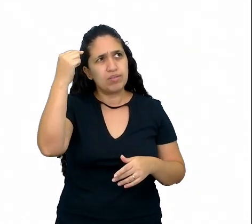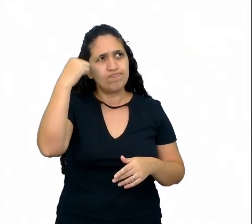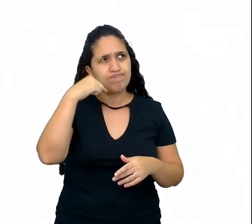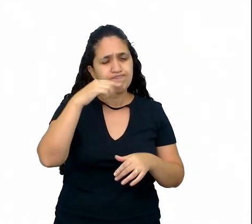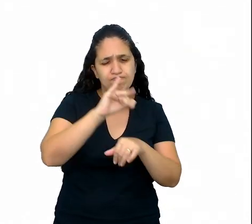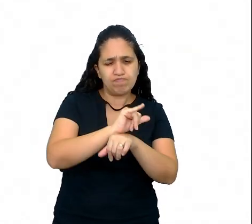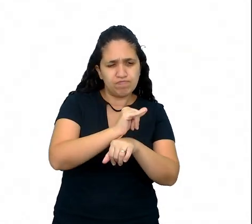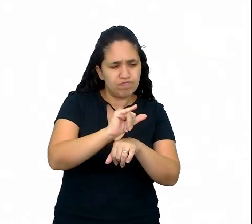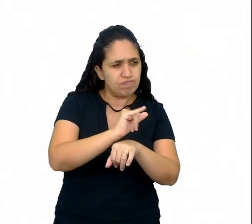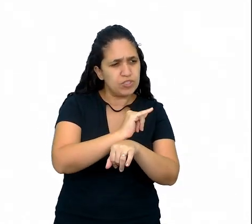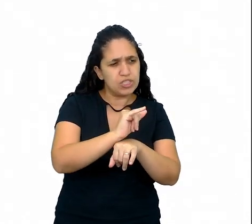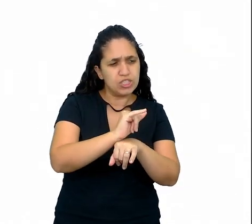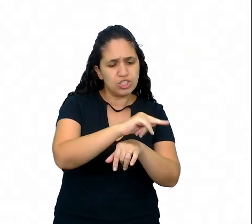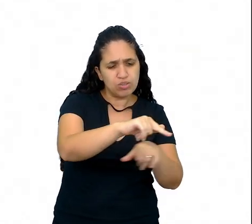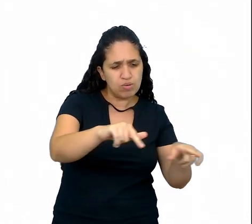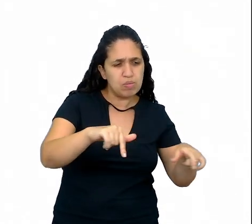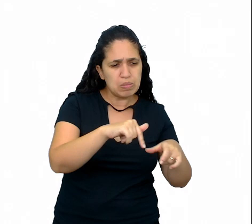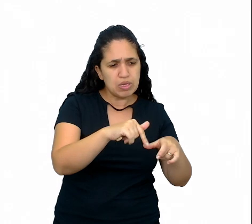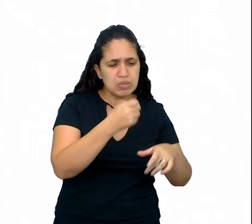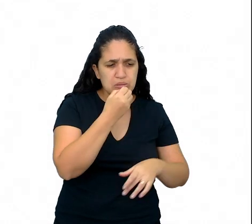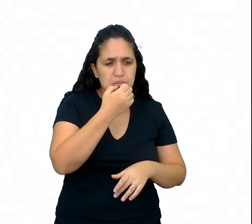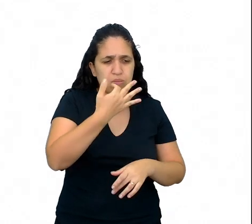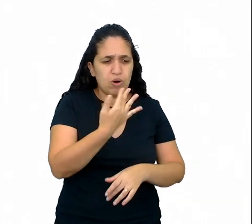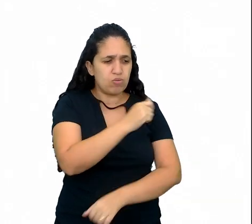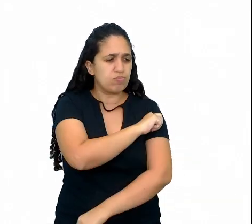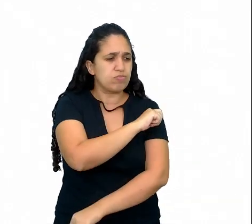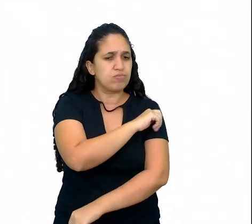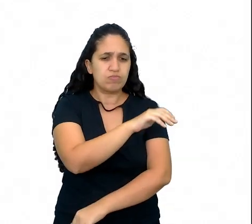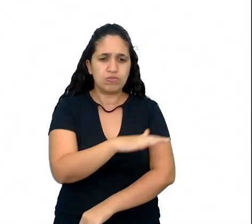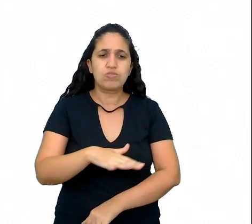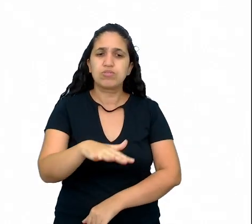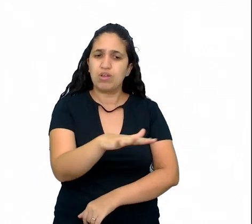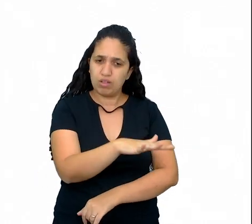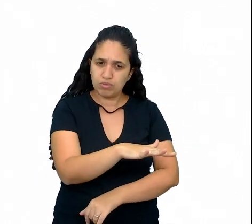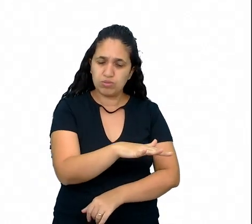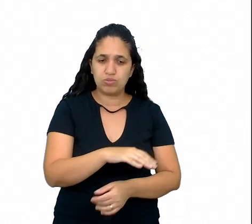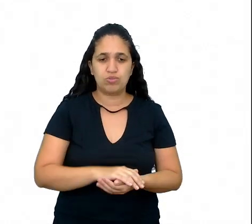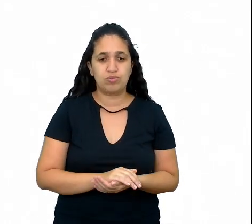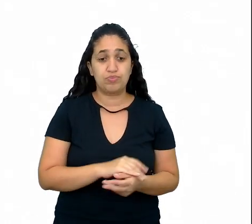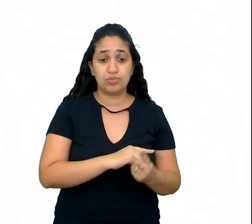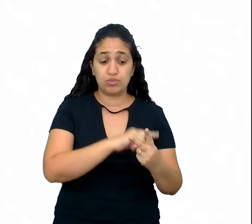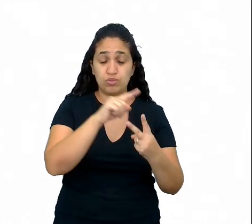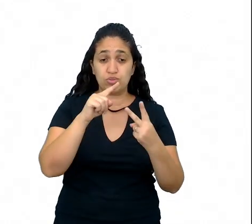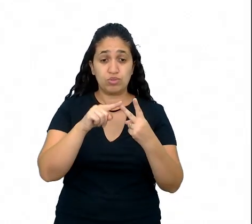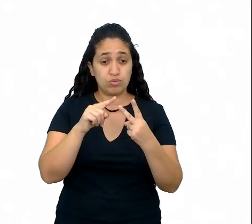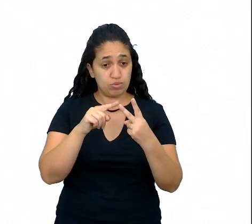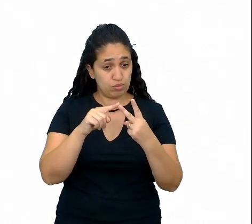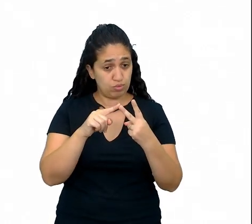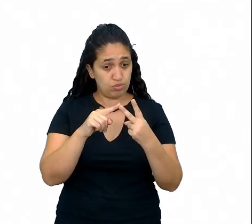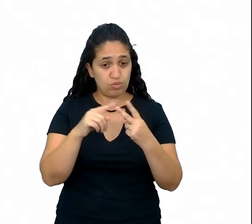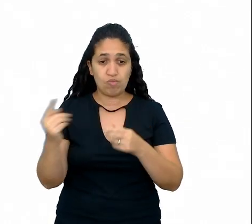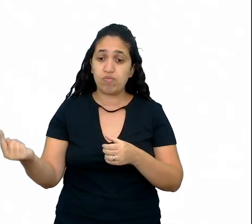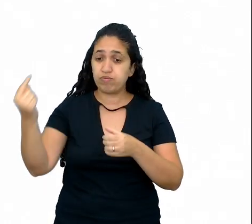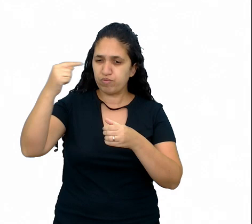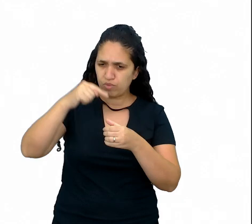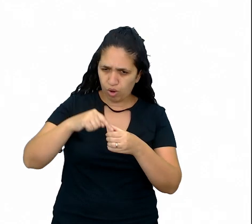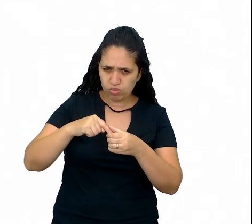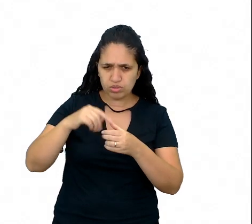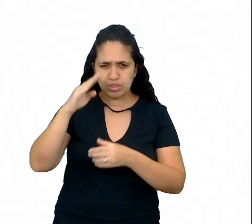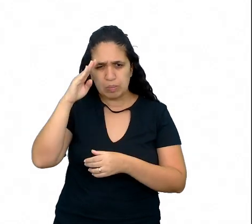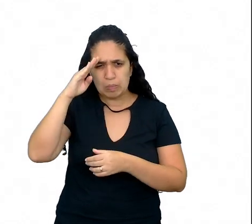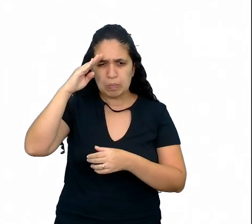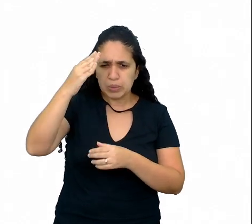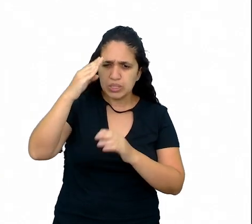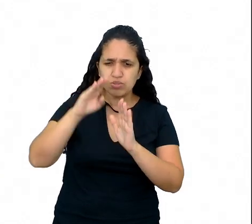propiciar melhor ambiente de aprendizagem para os nossos estudantes. O nosso segundo momento é a retomada das principais ideias,